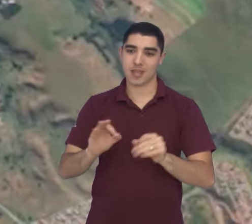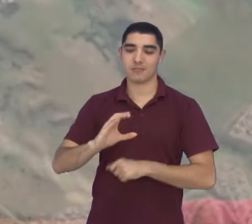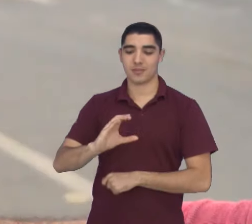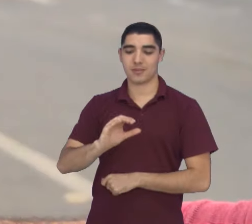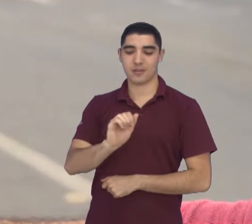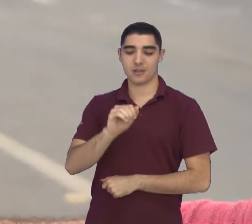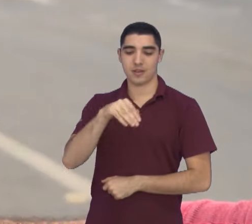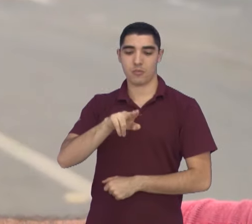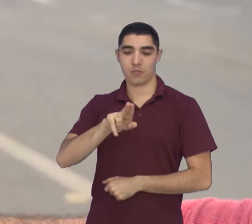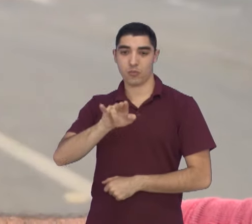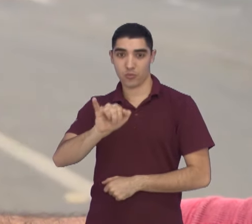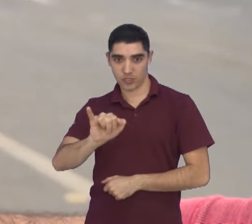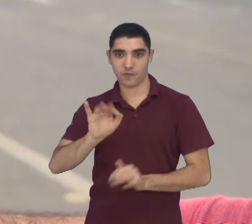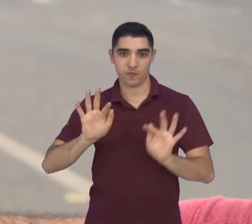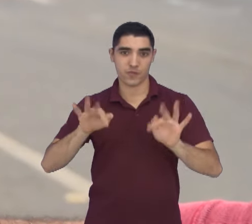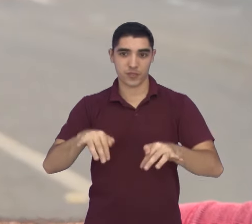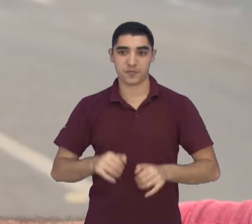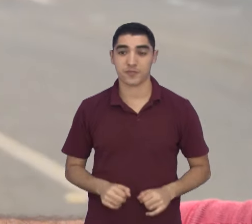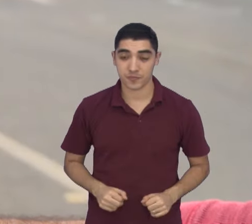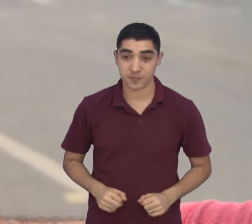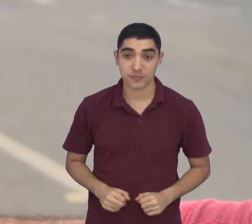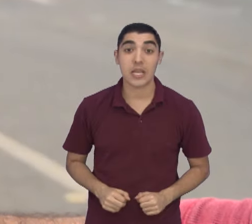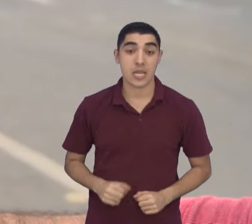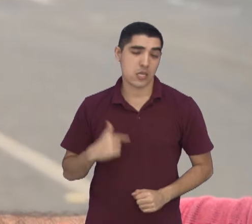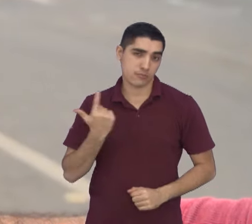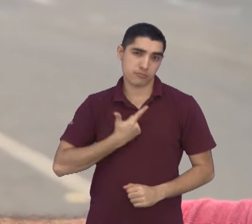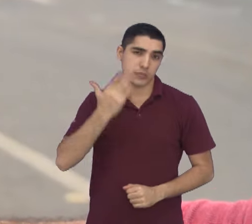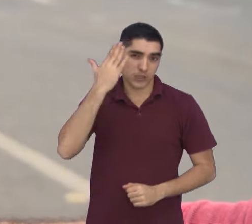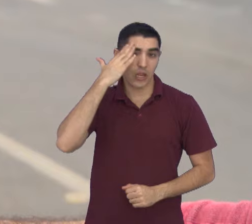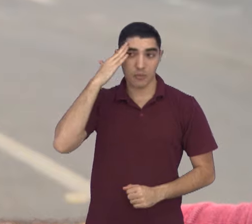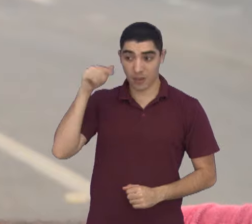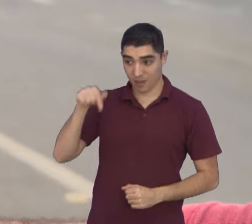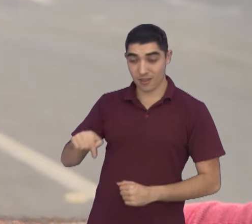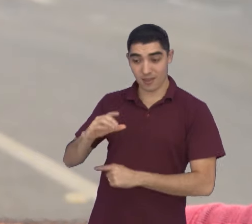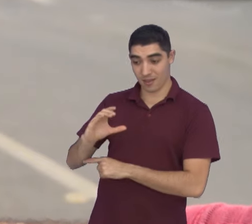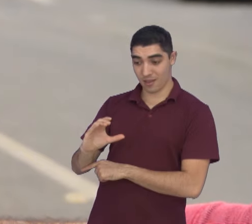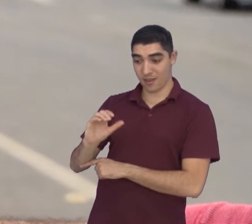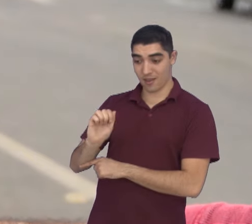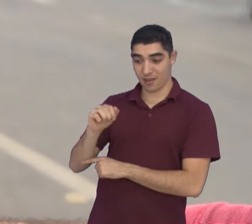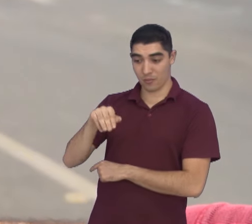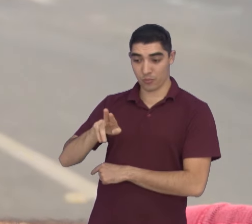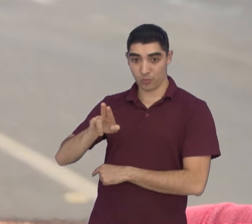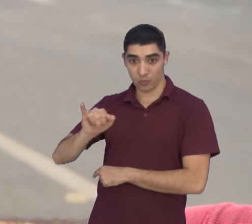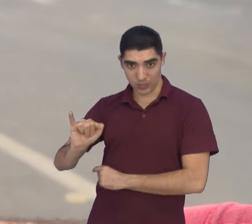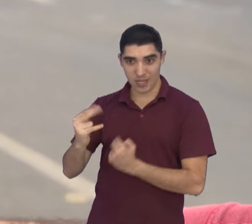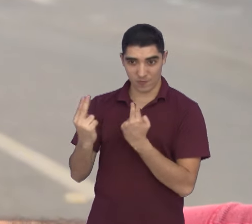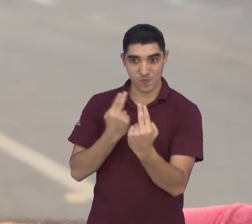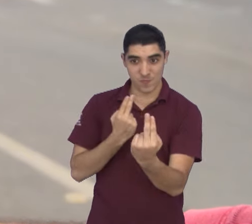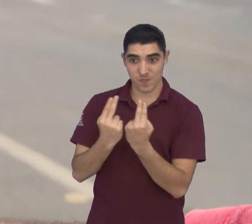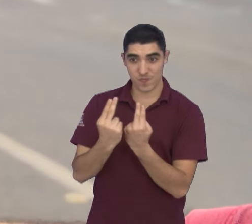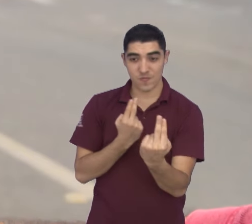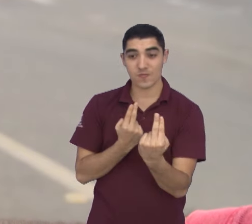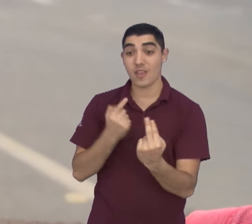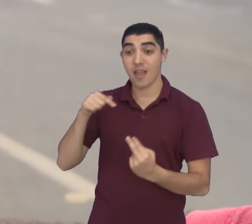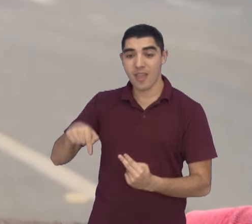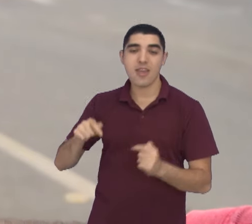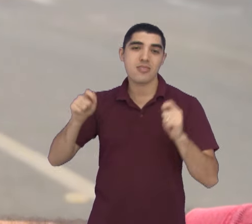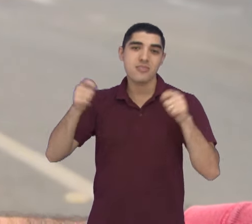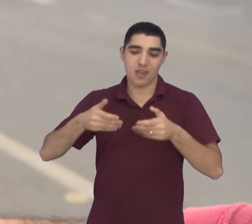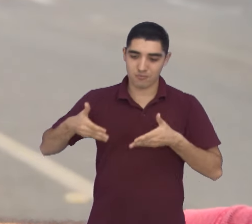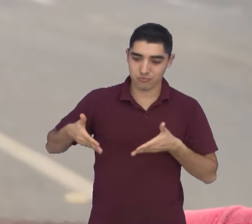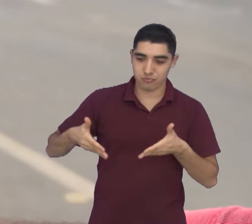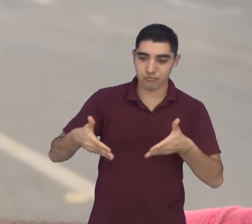Cambuí. Entendemos que a Via Cambuí ela tem uma oferta extremamente positiva de percurso para o